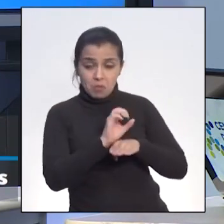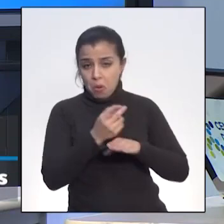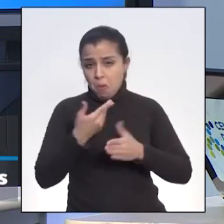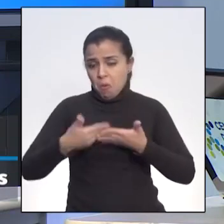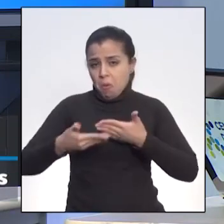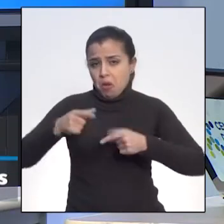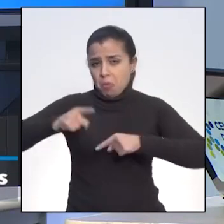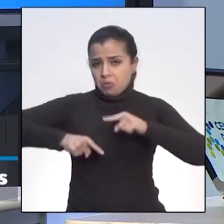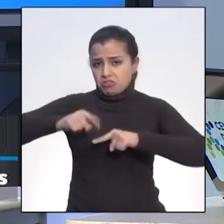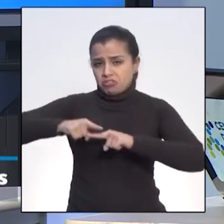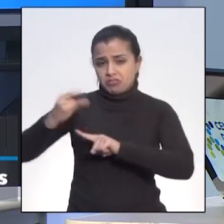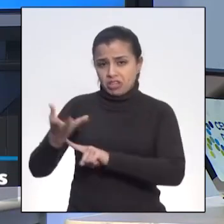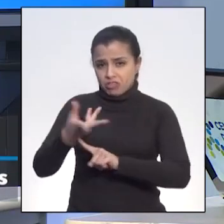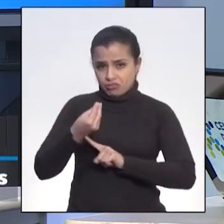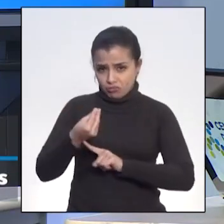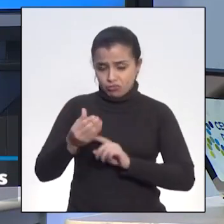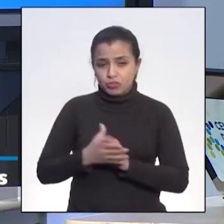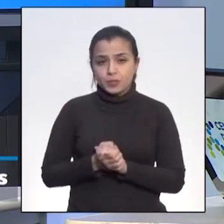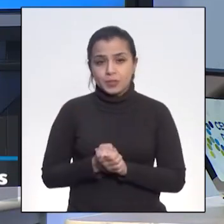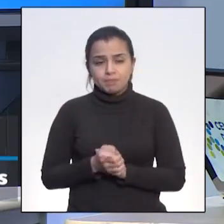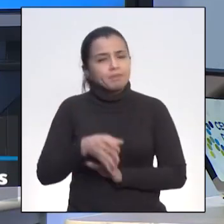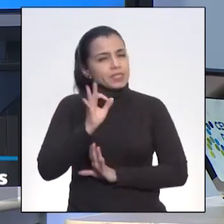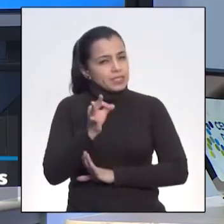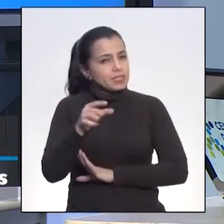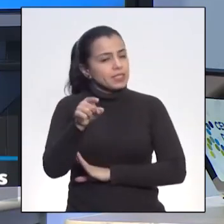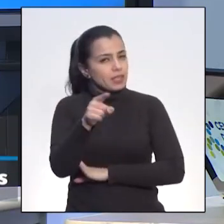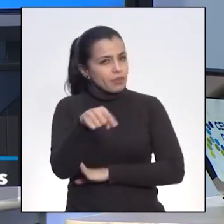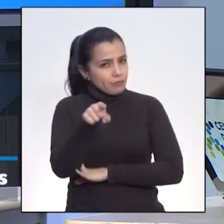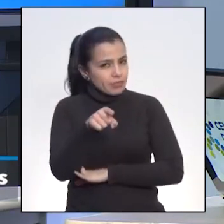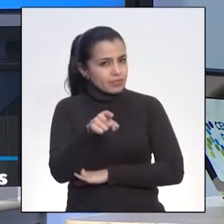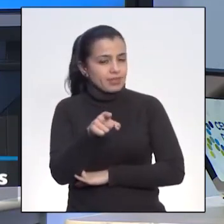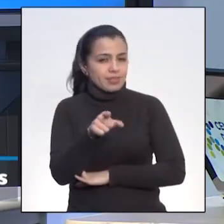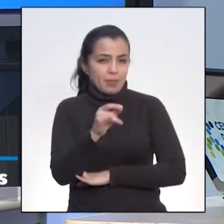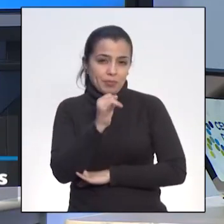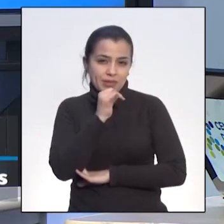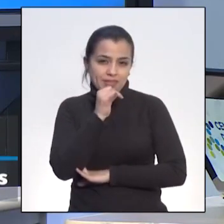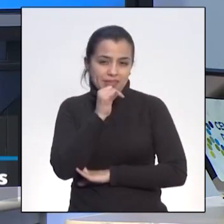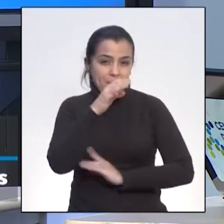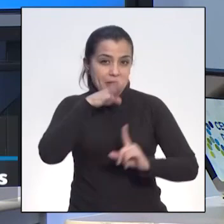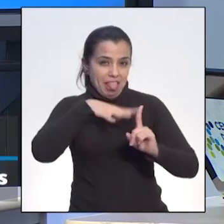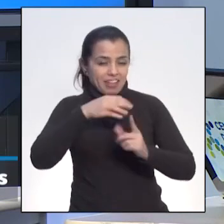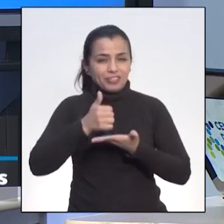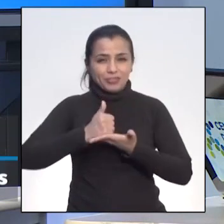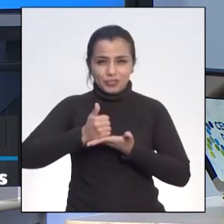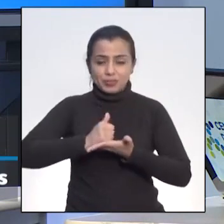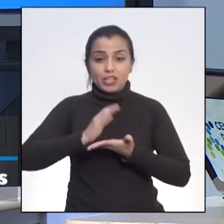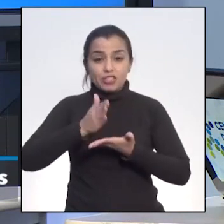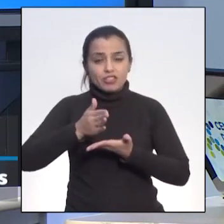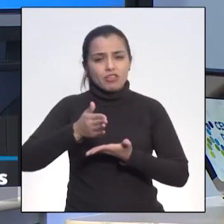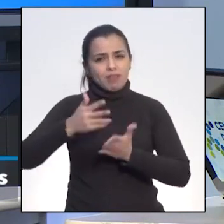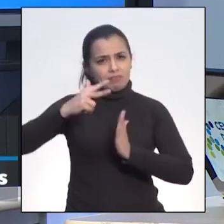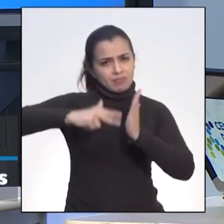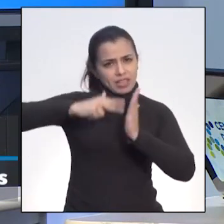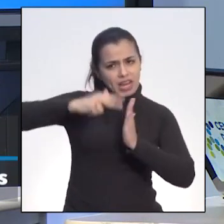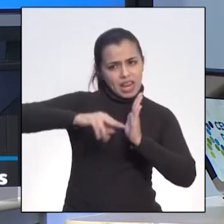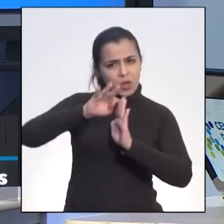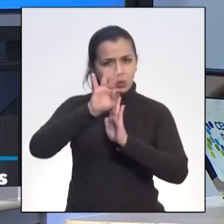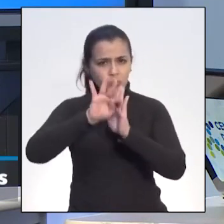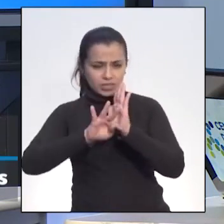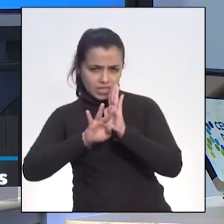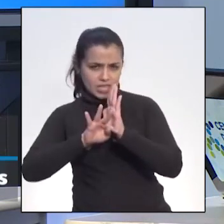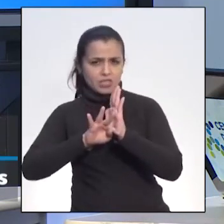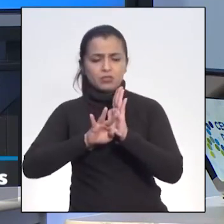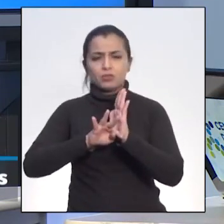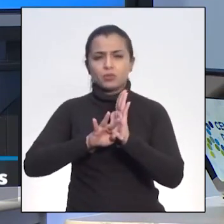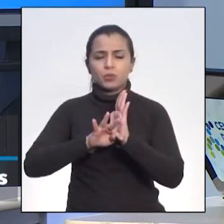objeto artístico. Com certeza você, fã de jogos, né, fã de videogames, já leu aqueles textos indicativos,